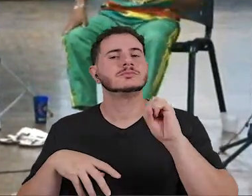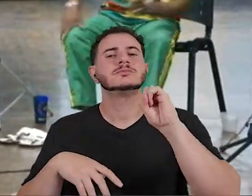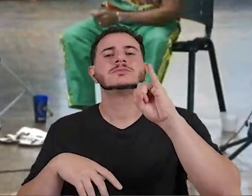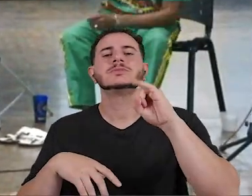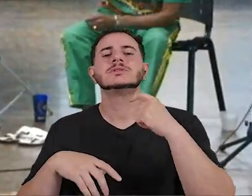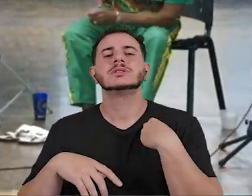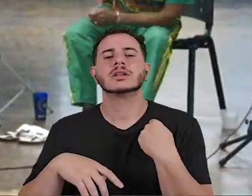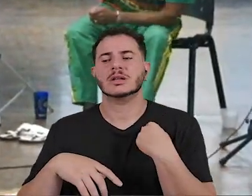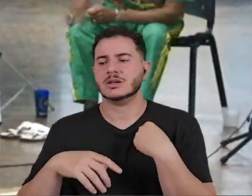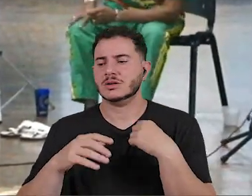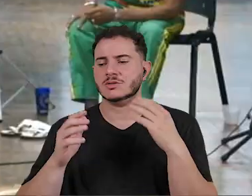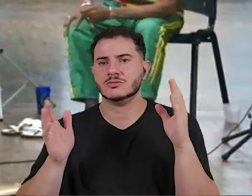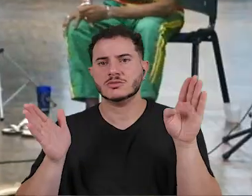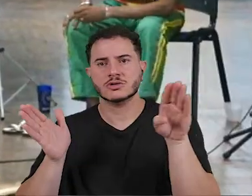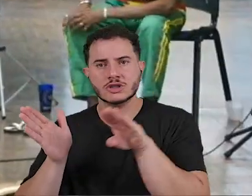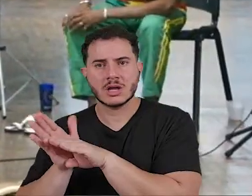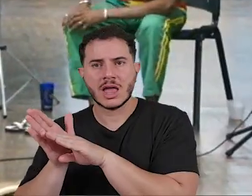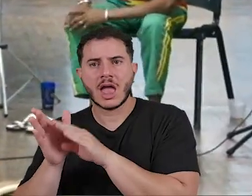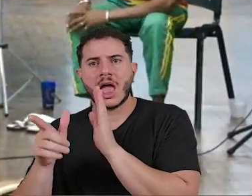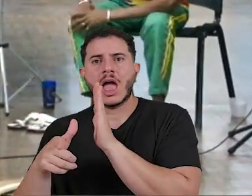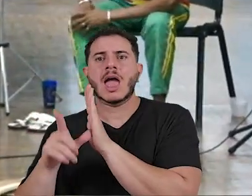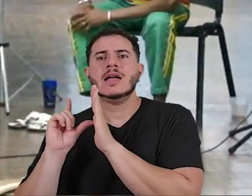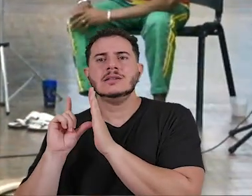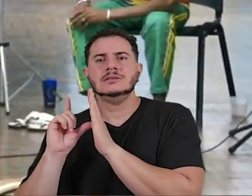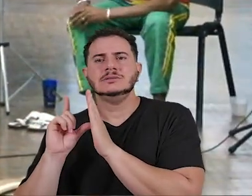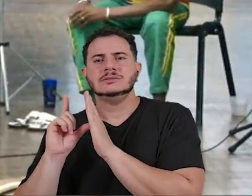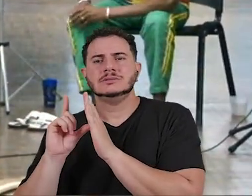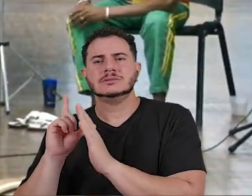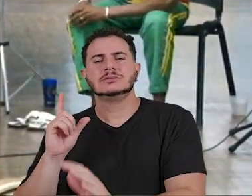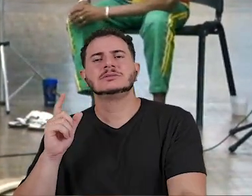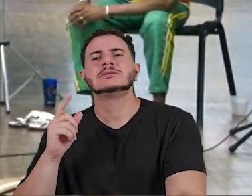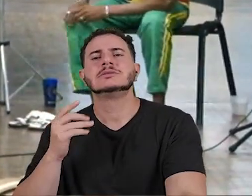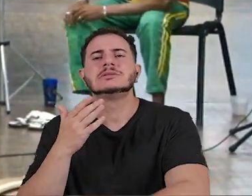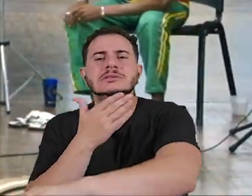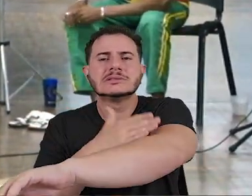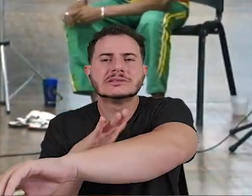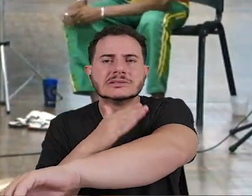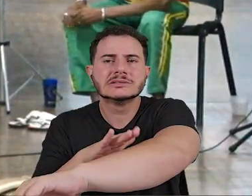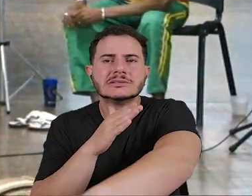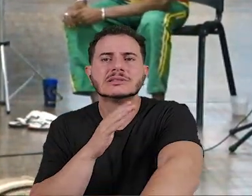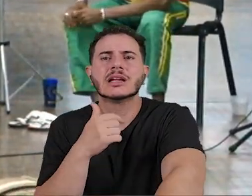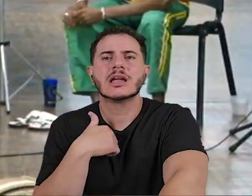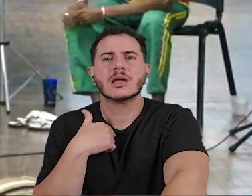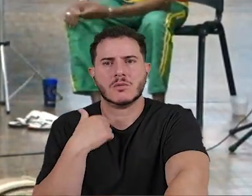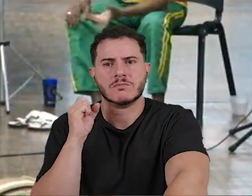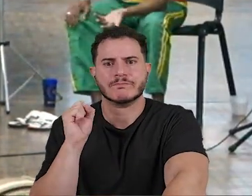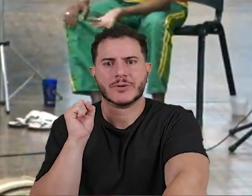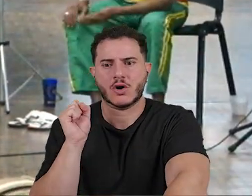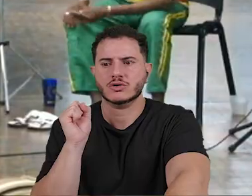no raiz? Eu vou poder sair no raiz? E no Estrela? É a minha pergunta.